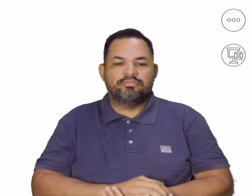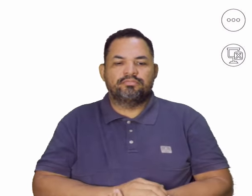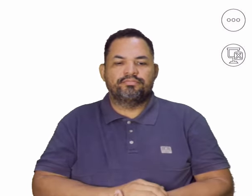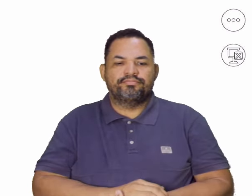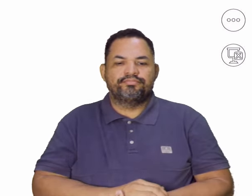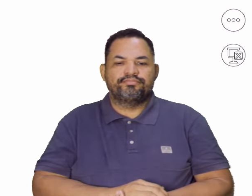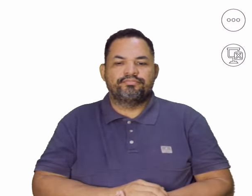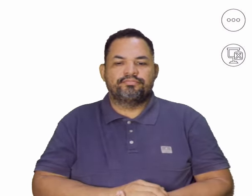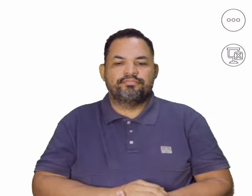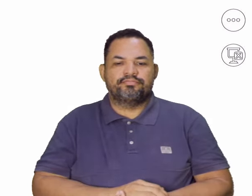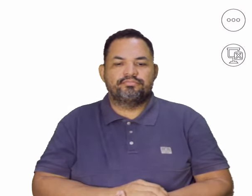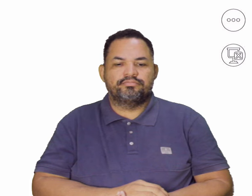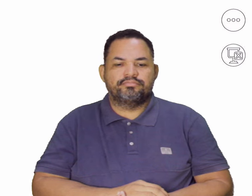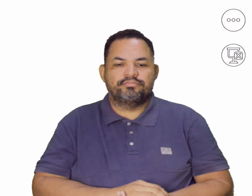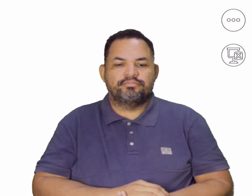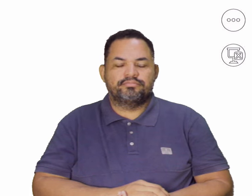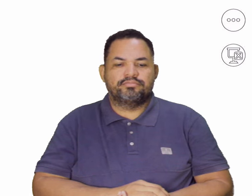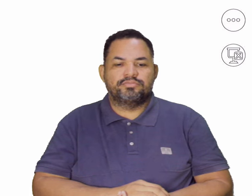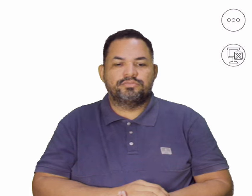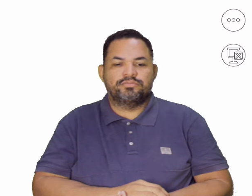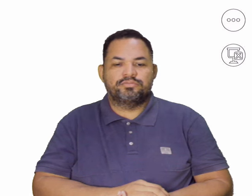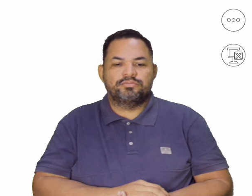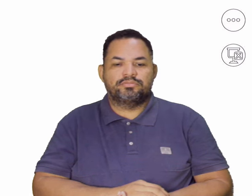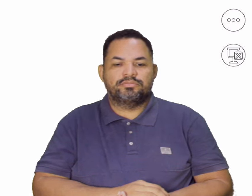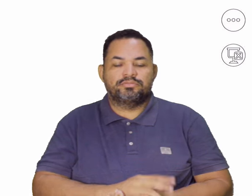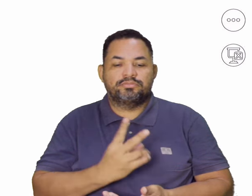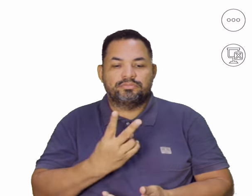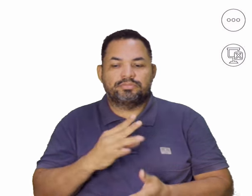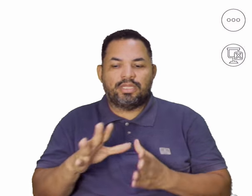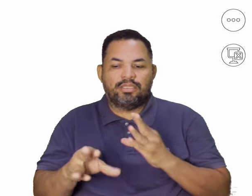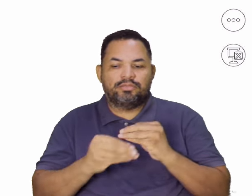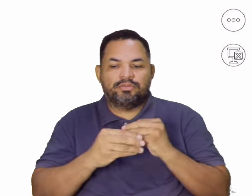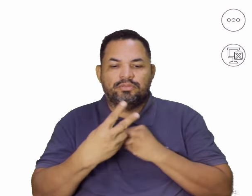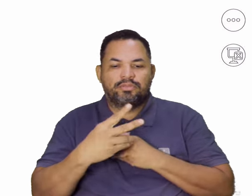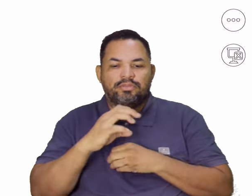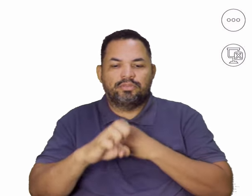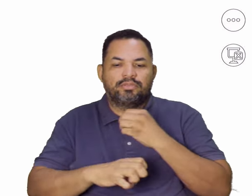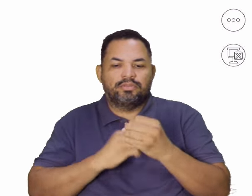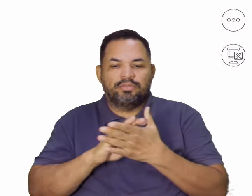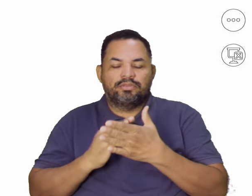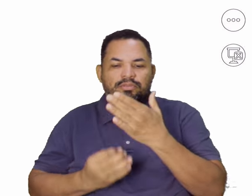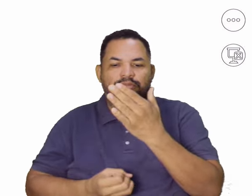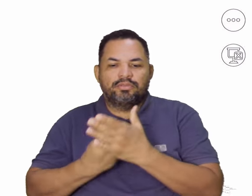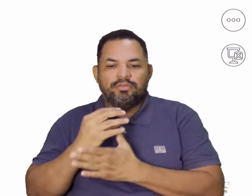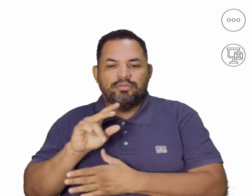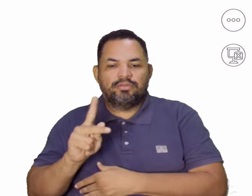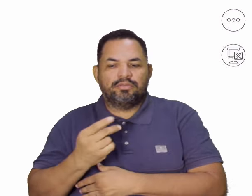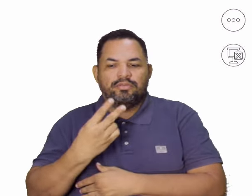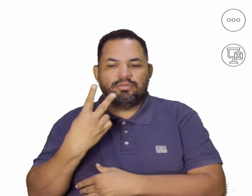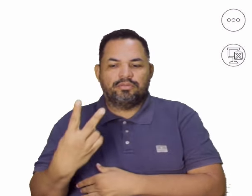o íon hidrogênio positivo ganhando dois elétrons vai formar O H2